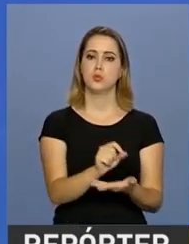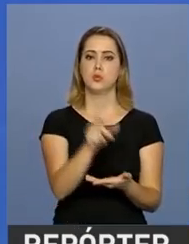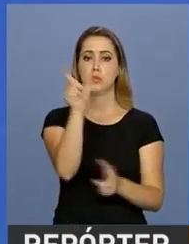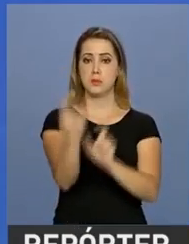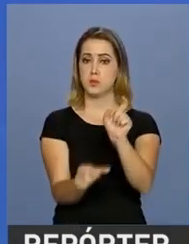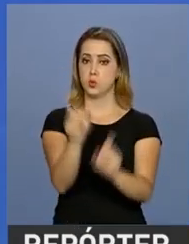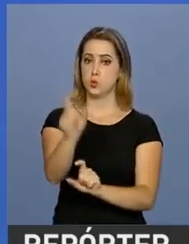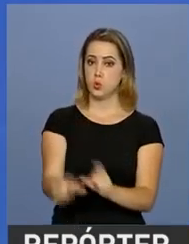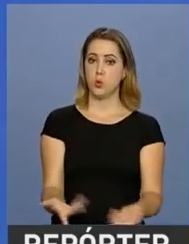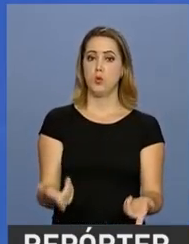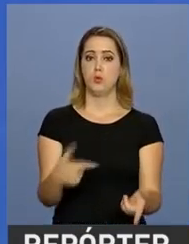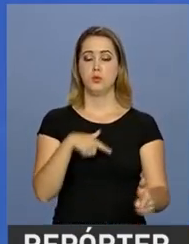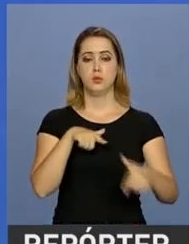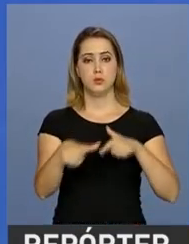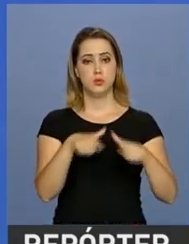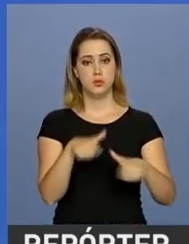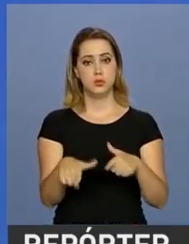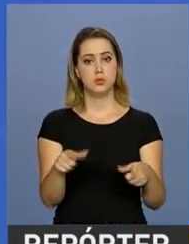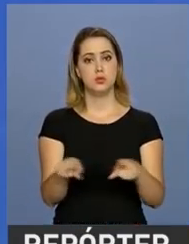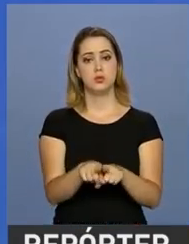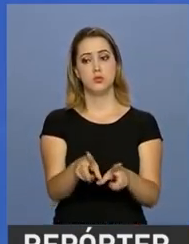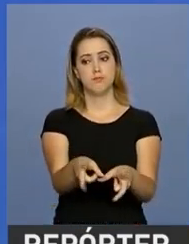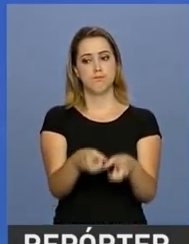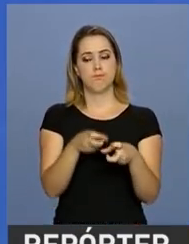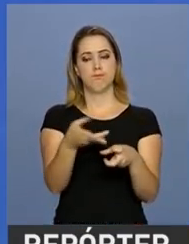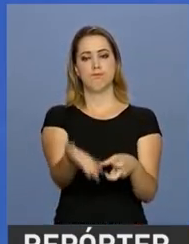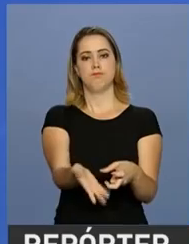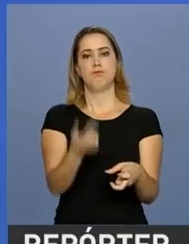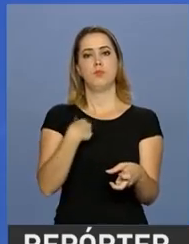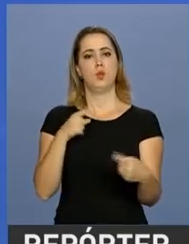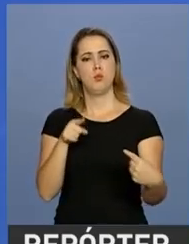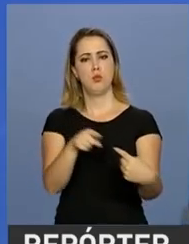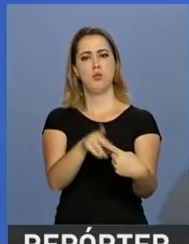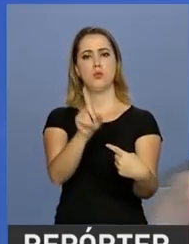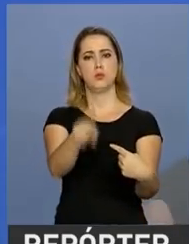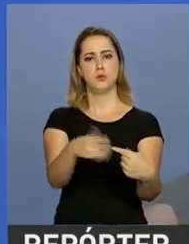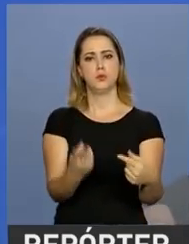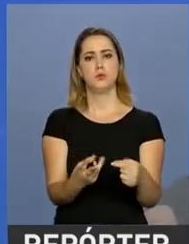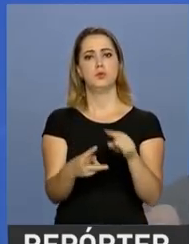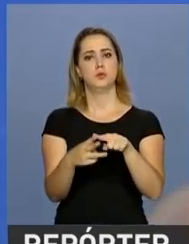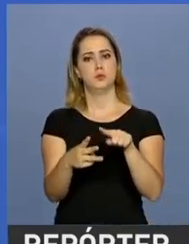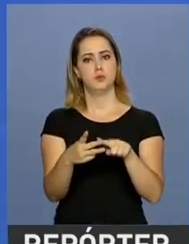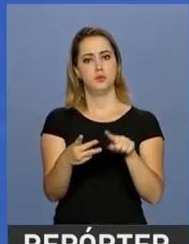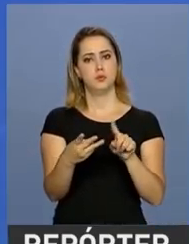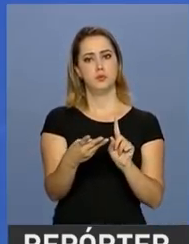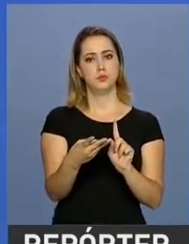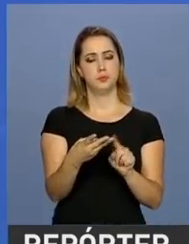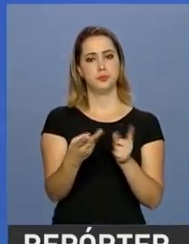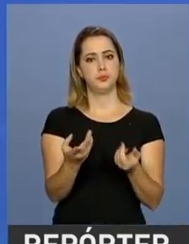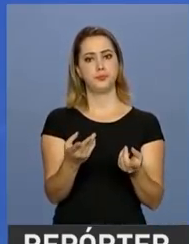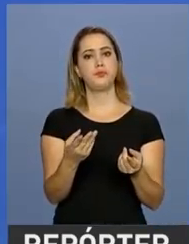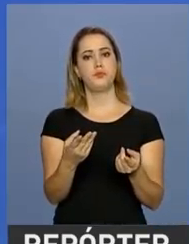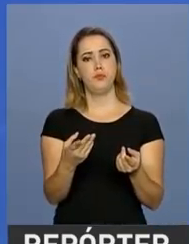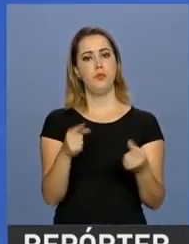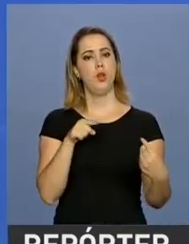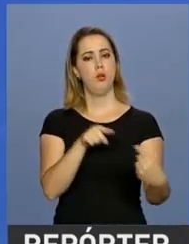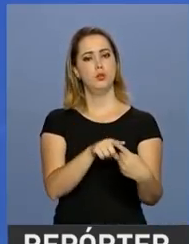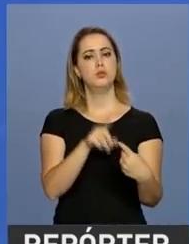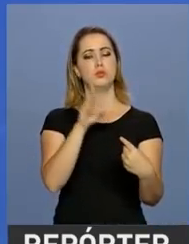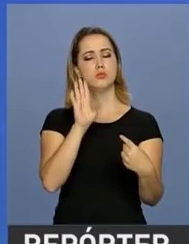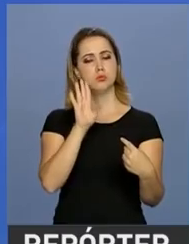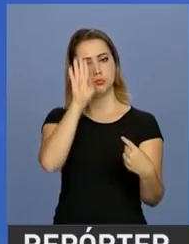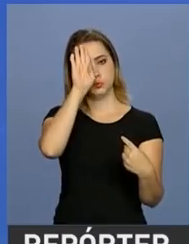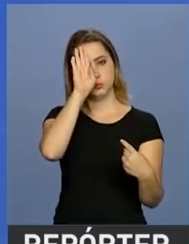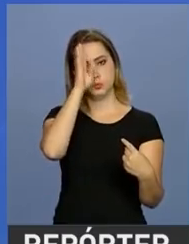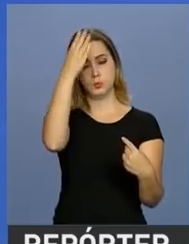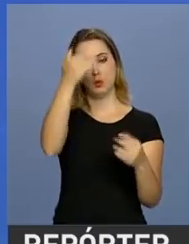pessoal de laboratório de perícia eles vão ser direcionados Aos três objetivos principais do